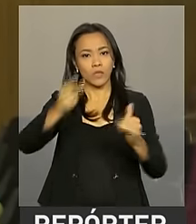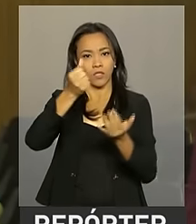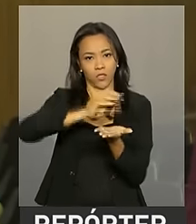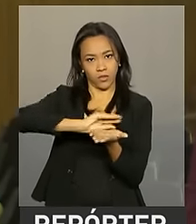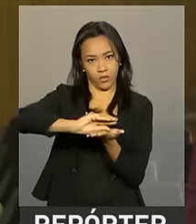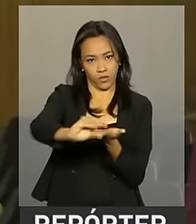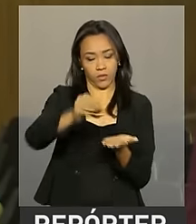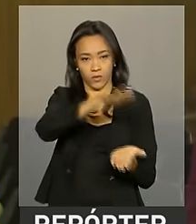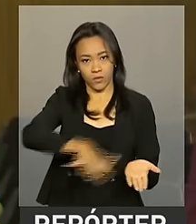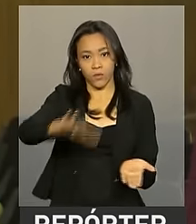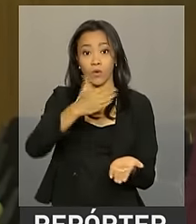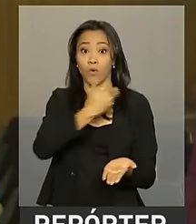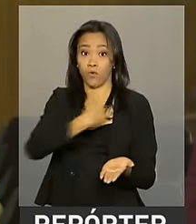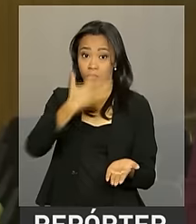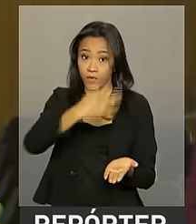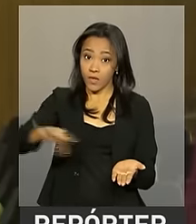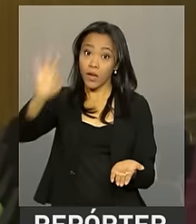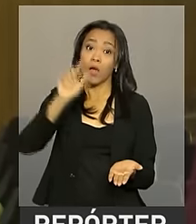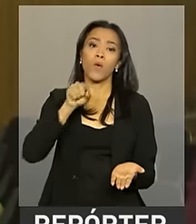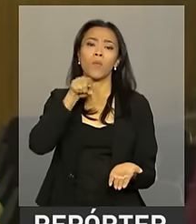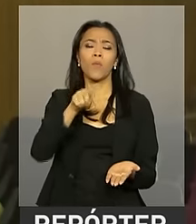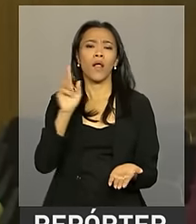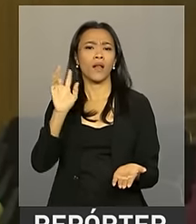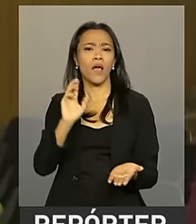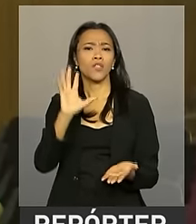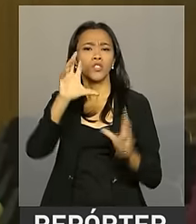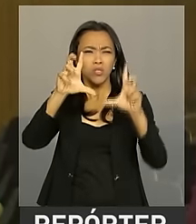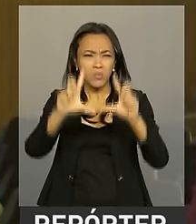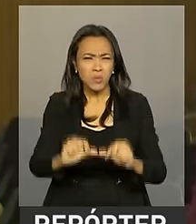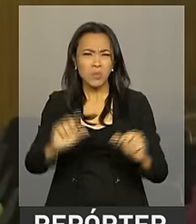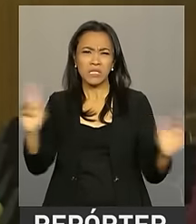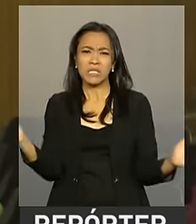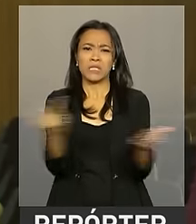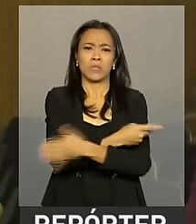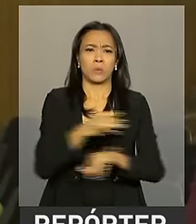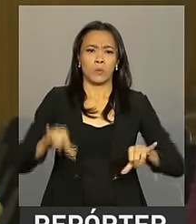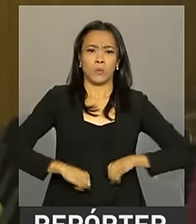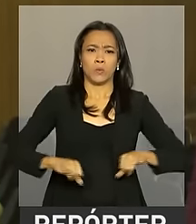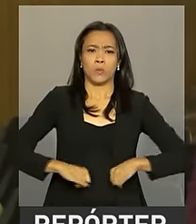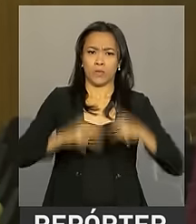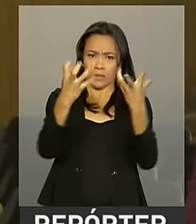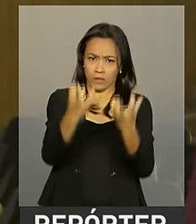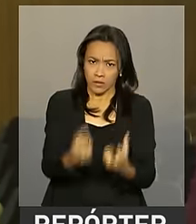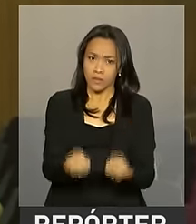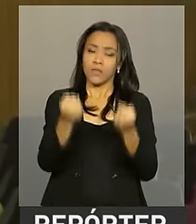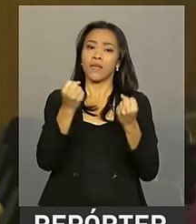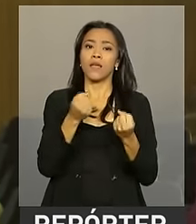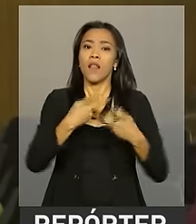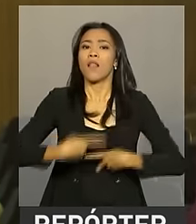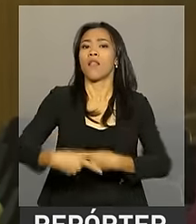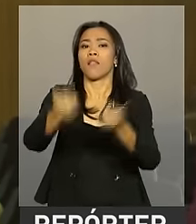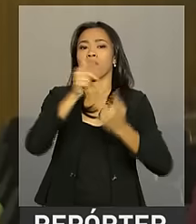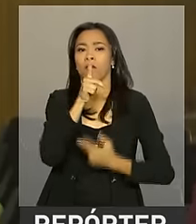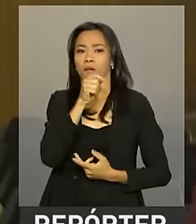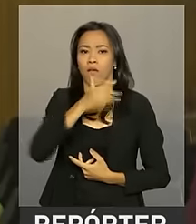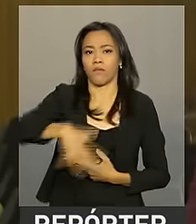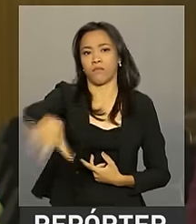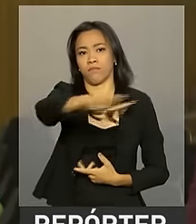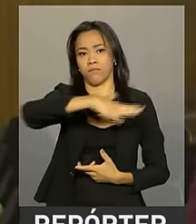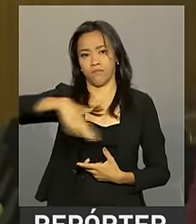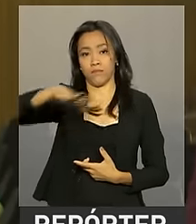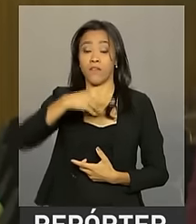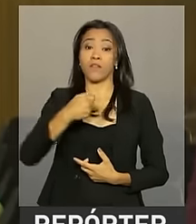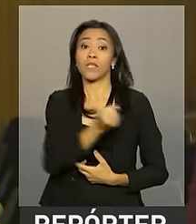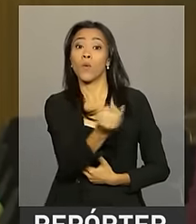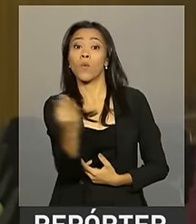Federal em ações para mitigar os efeitos da seca e permitir o acesso à água esses investimentos vão contemplar 15